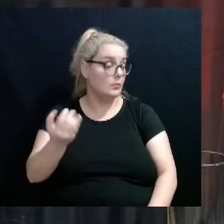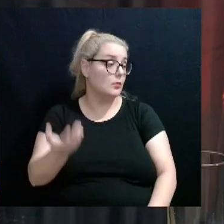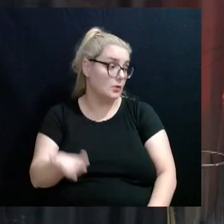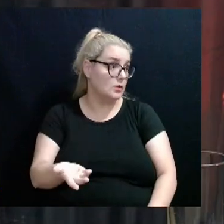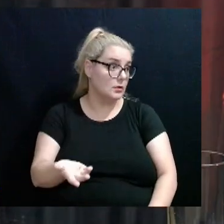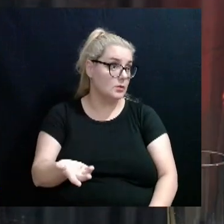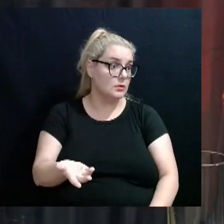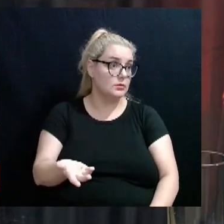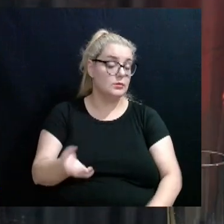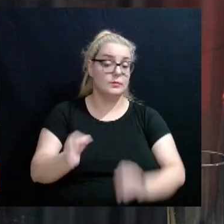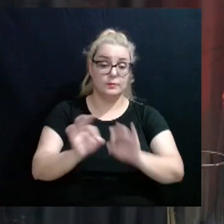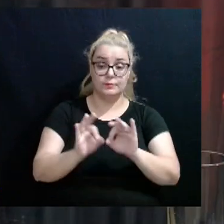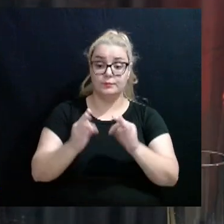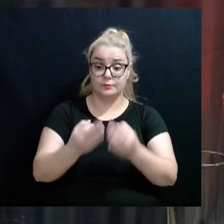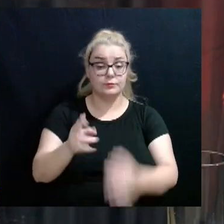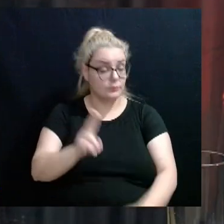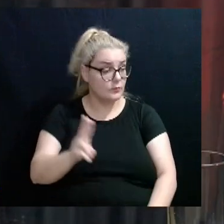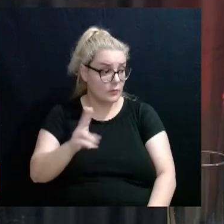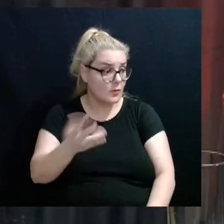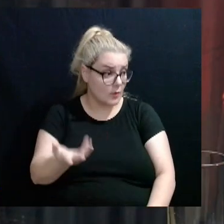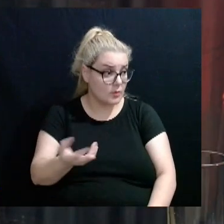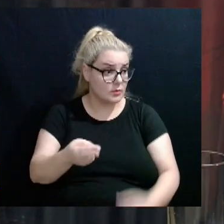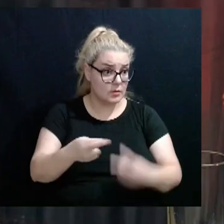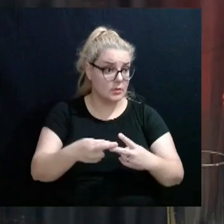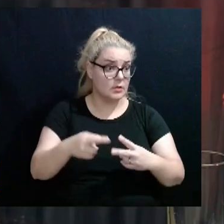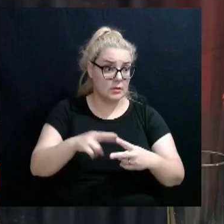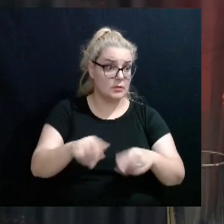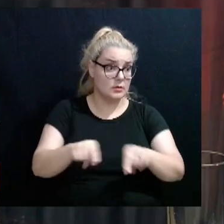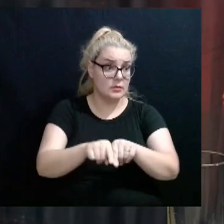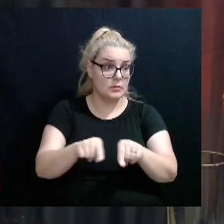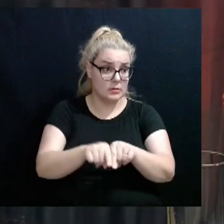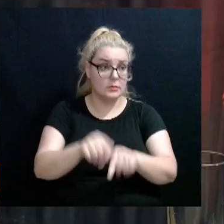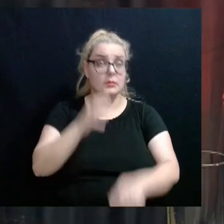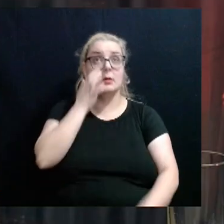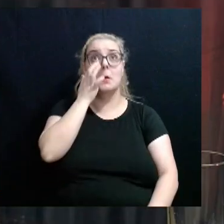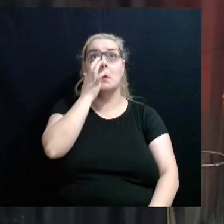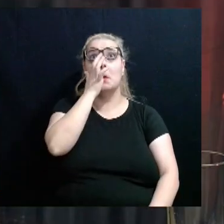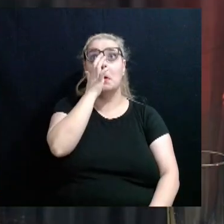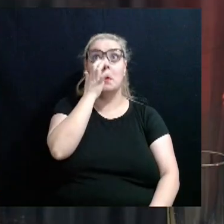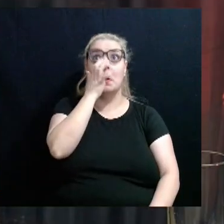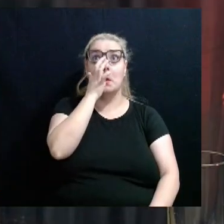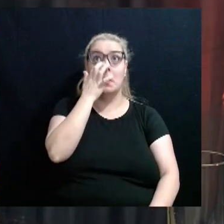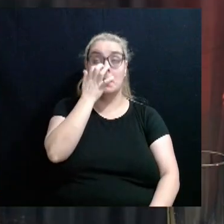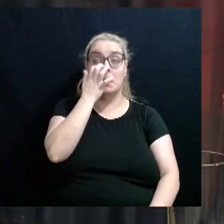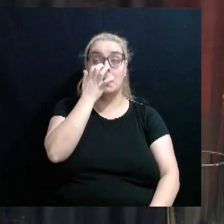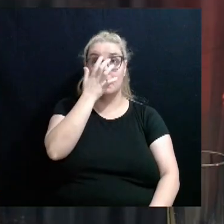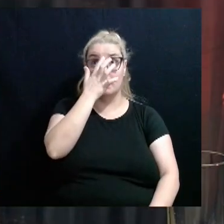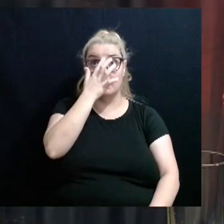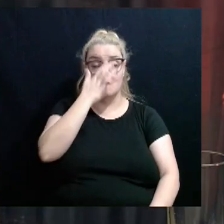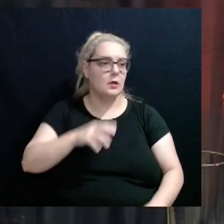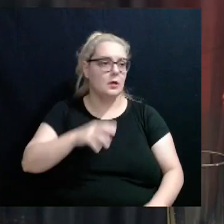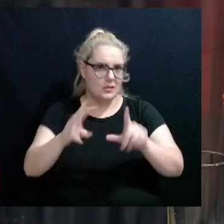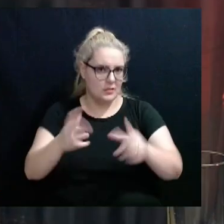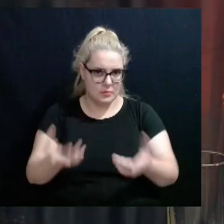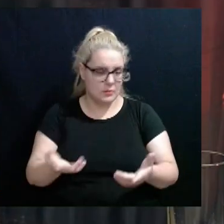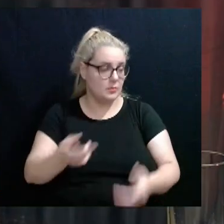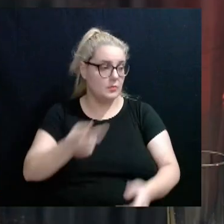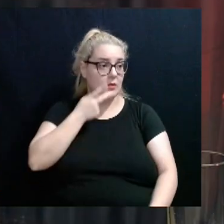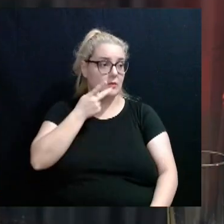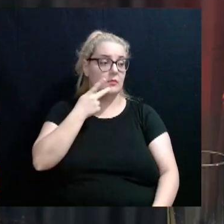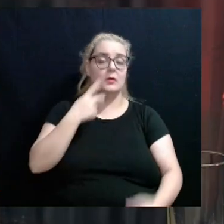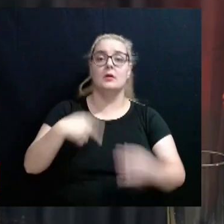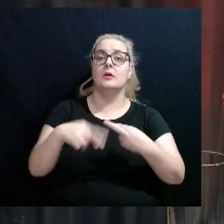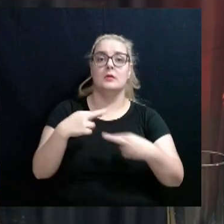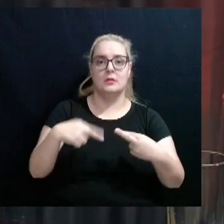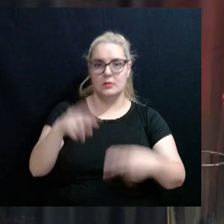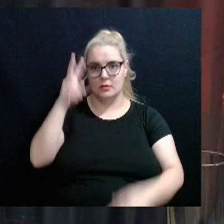famílias usassem esses recursos também, né, essas plataformas, para falar a respeito dessas histórias. Eu